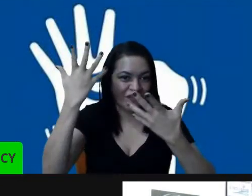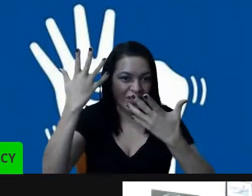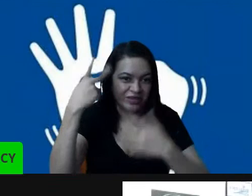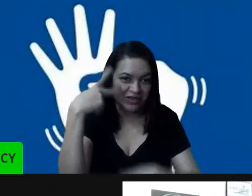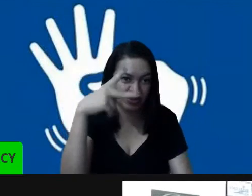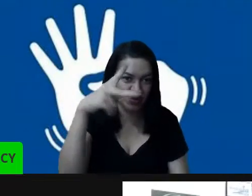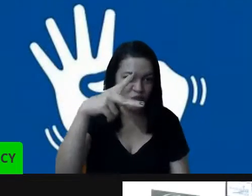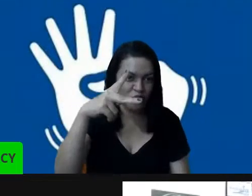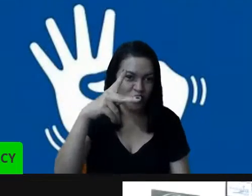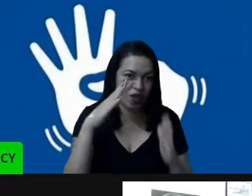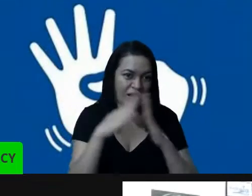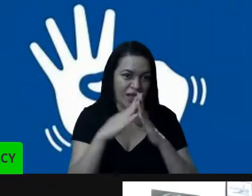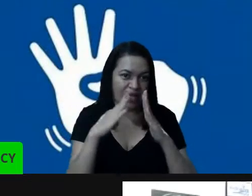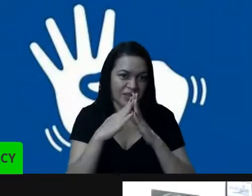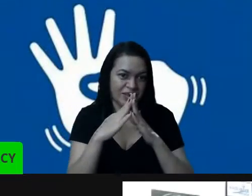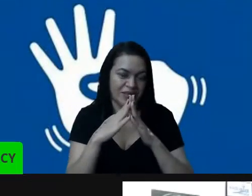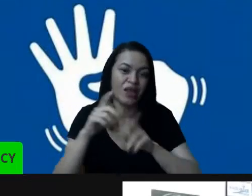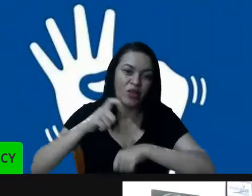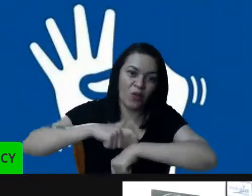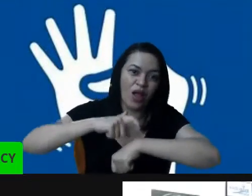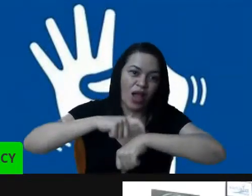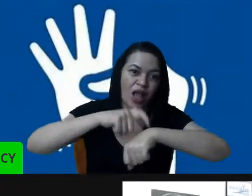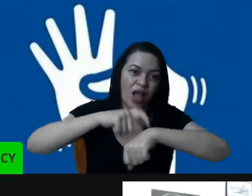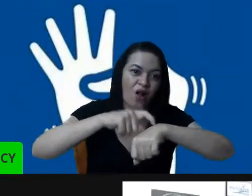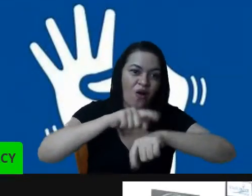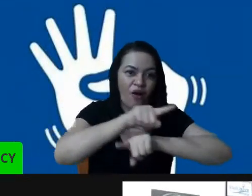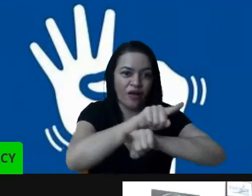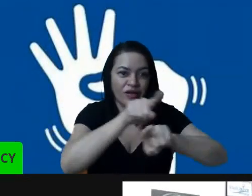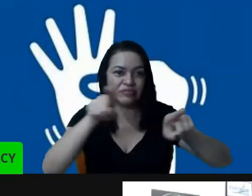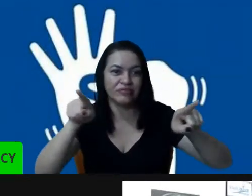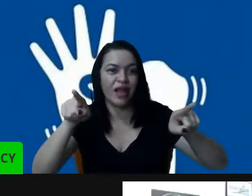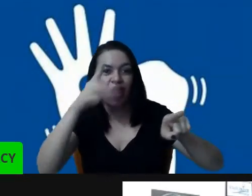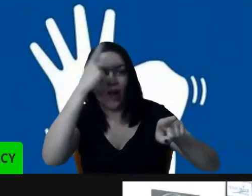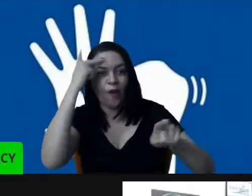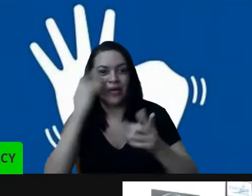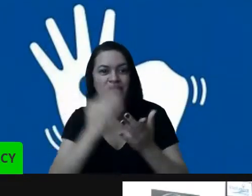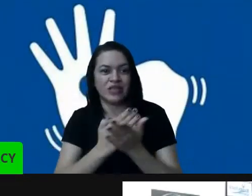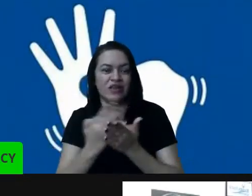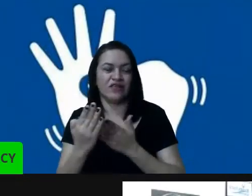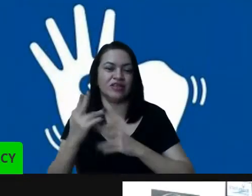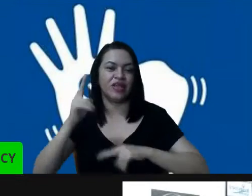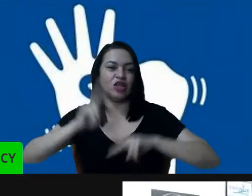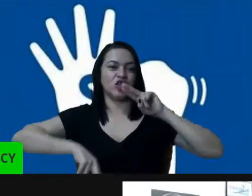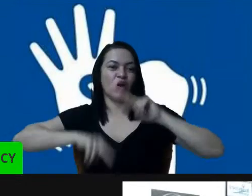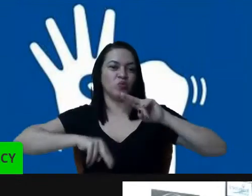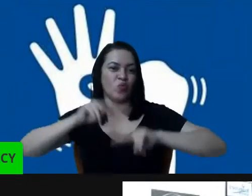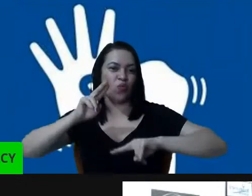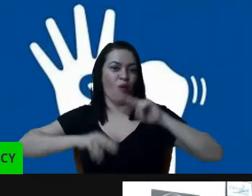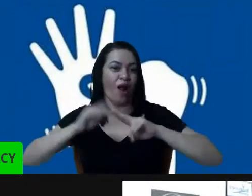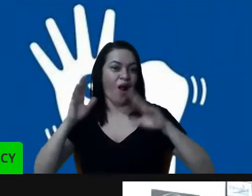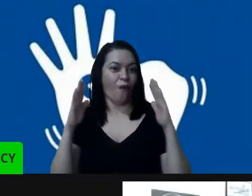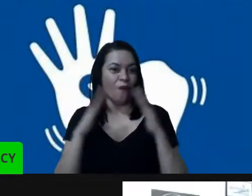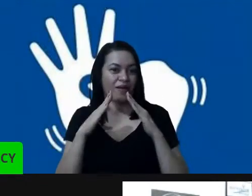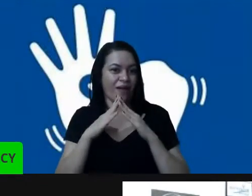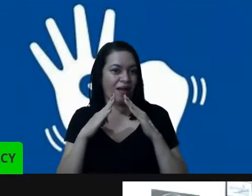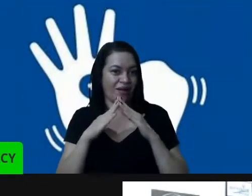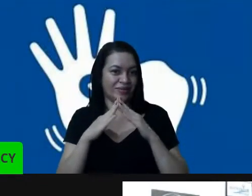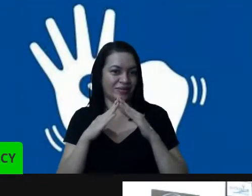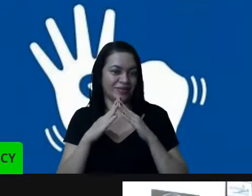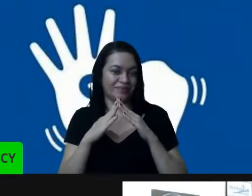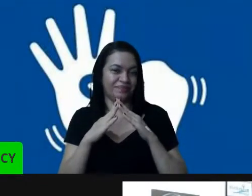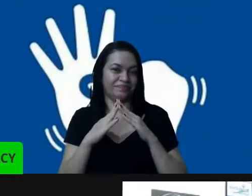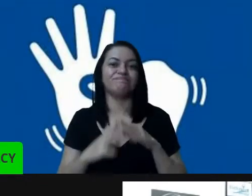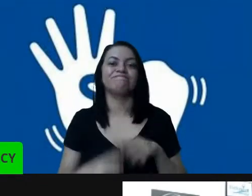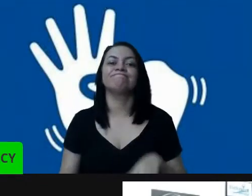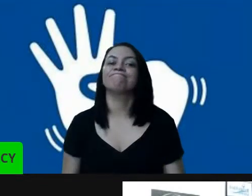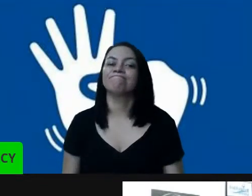dos produtores se reinventarem e começar a fazer esse São João em casa, com responsabilidade. Inclusive, uma